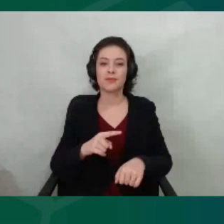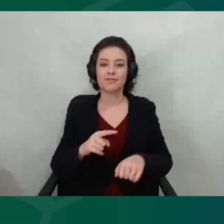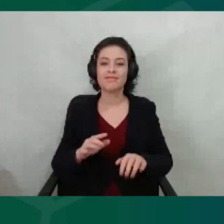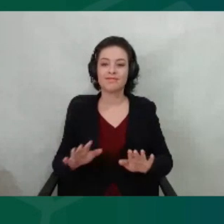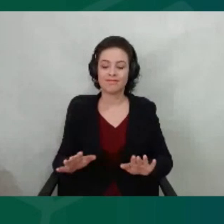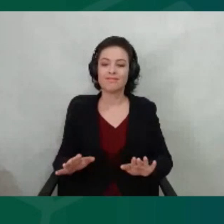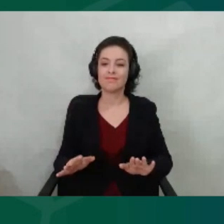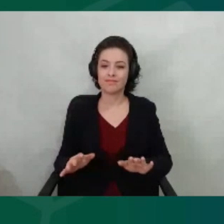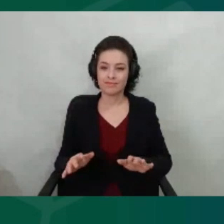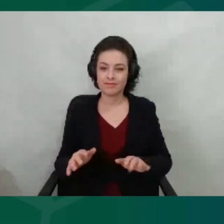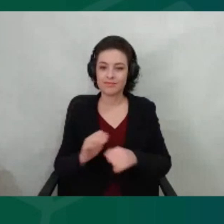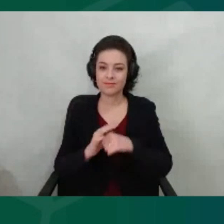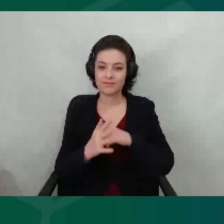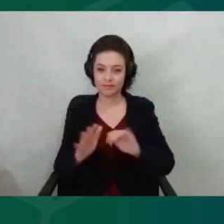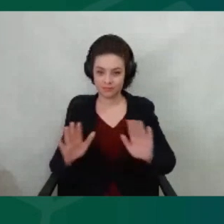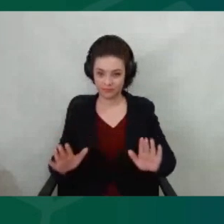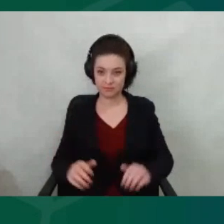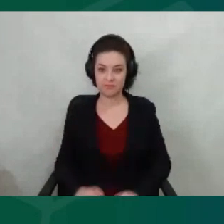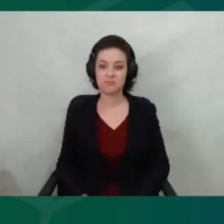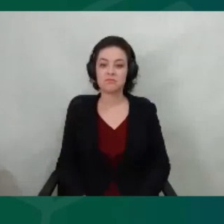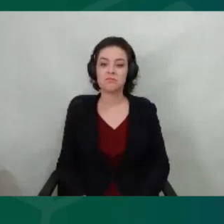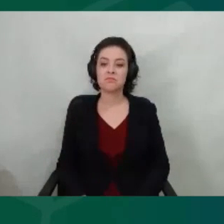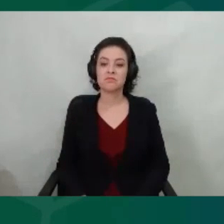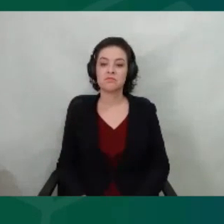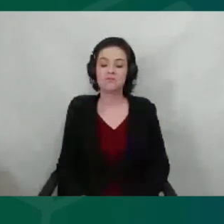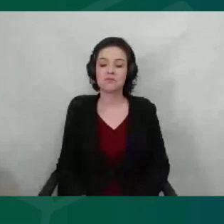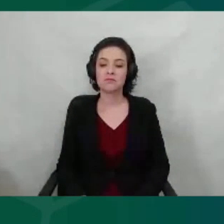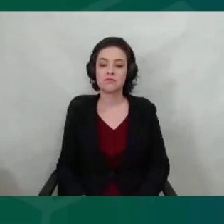nessas superfícies. Pode passar para o próximo, por favor.